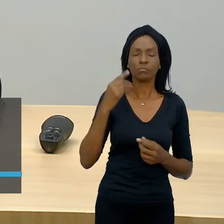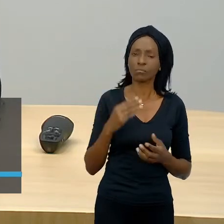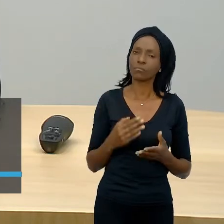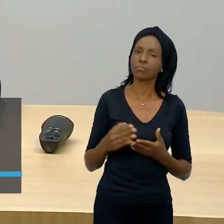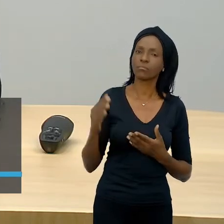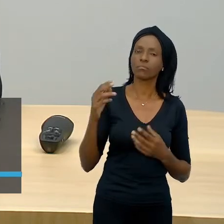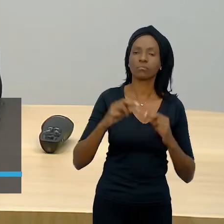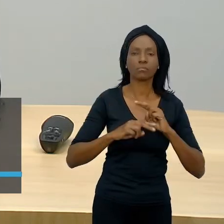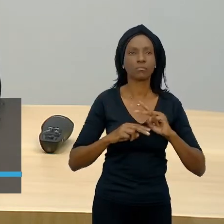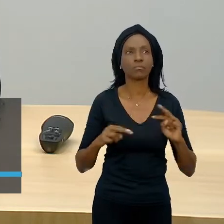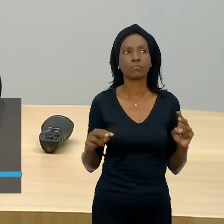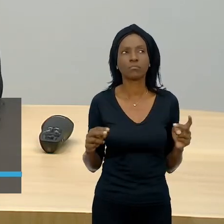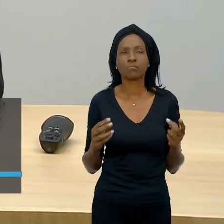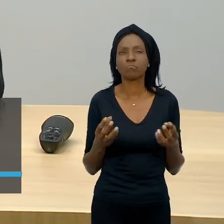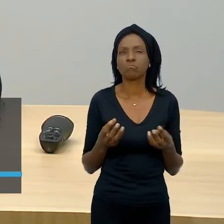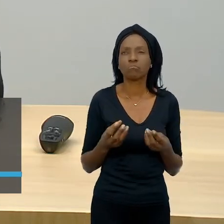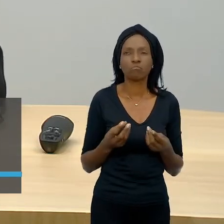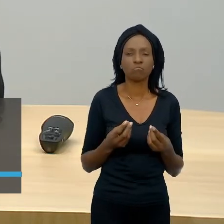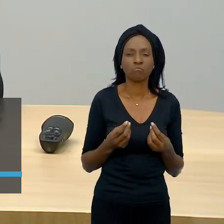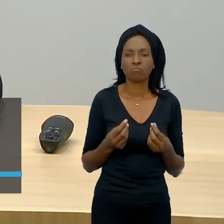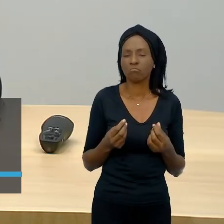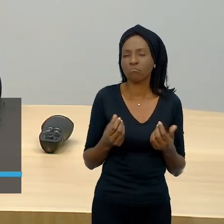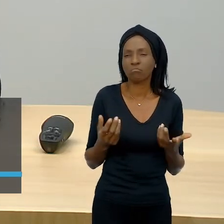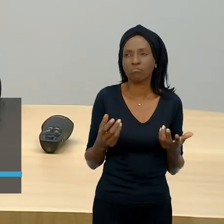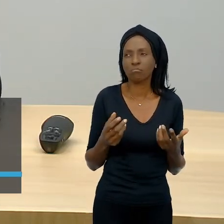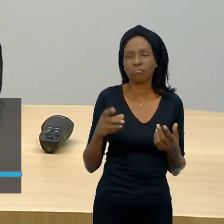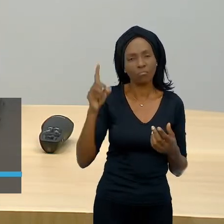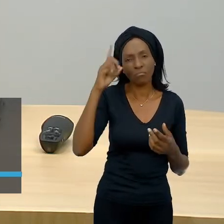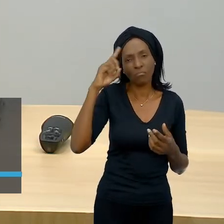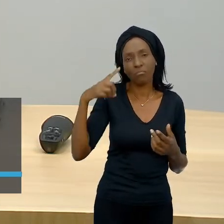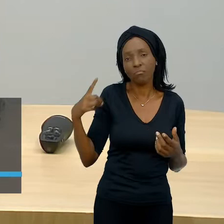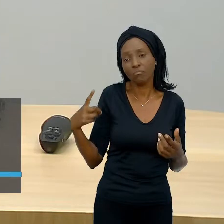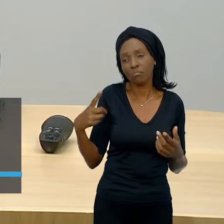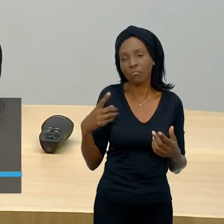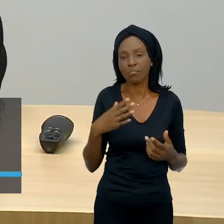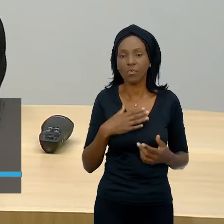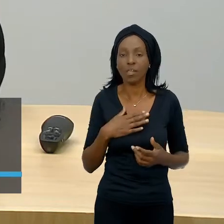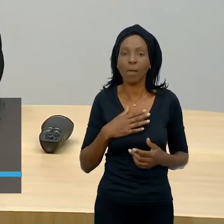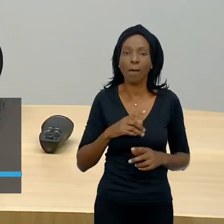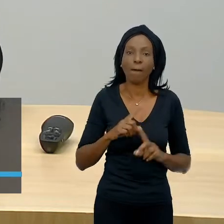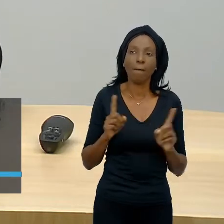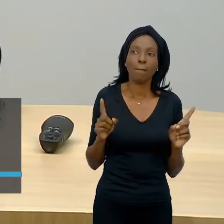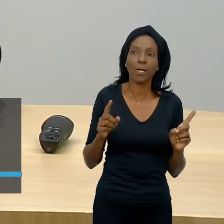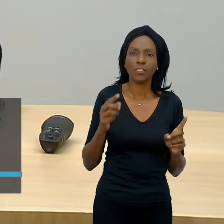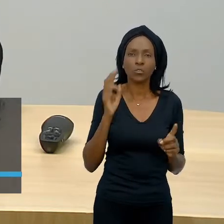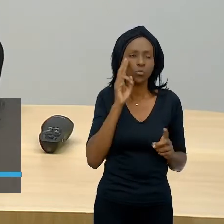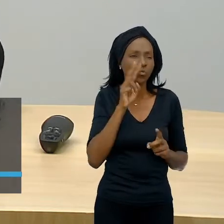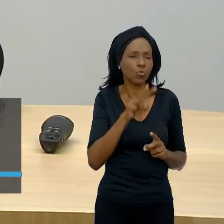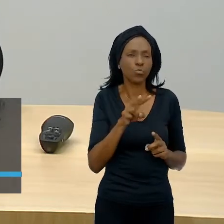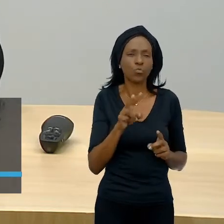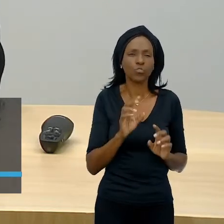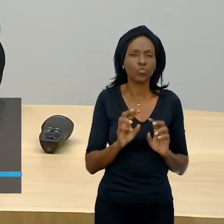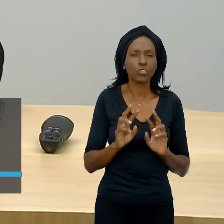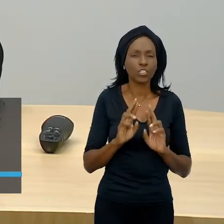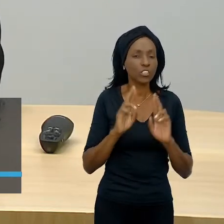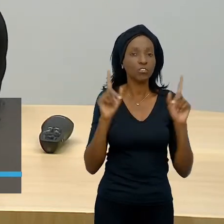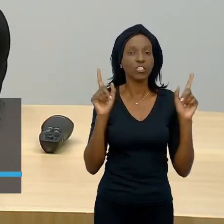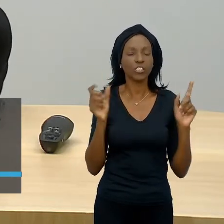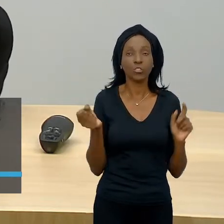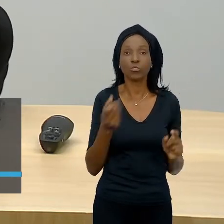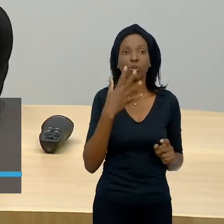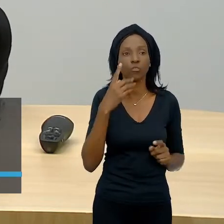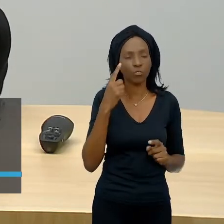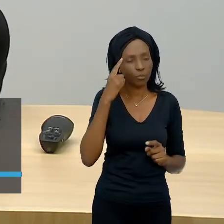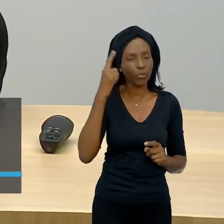coisas absolutamente cotidianas para a gente, mas sob um novo viés, sob uma nova faceta, um